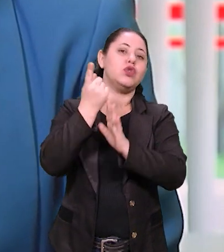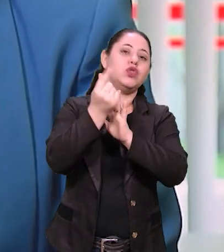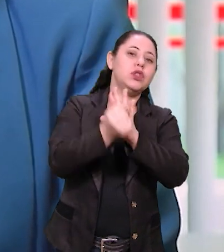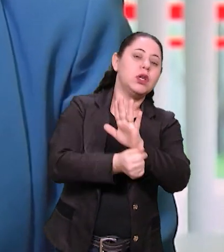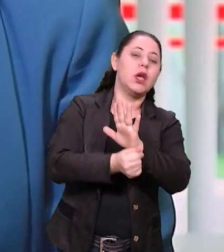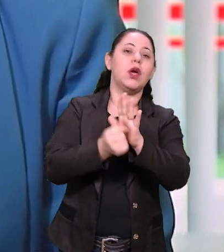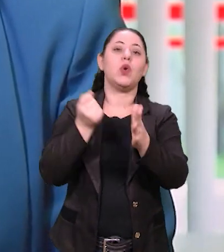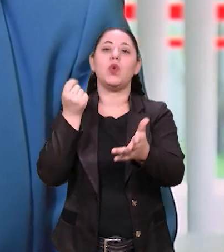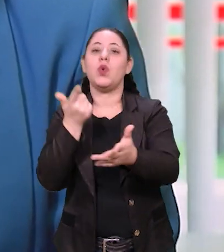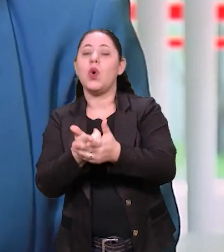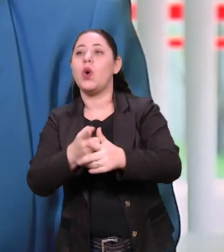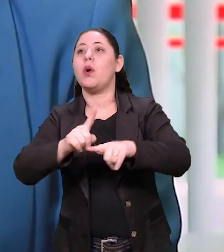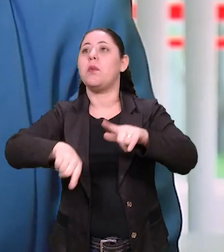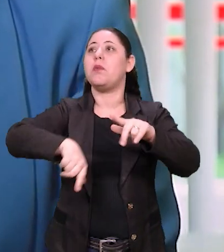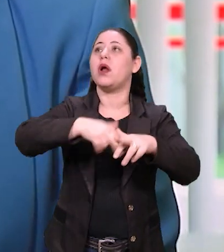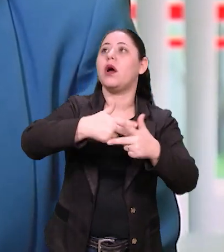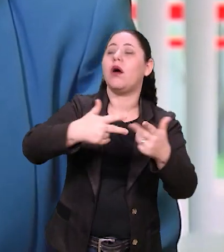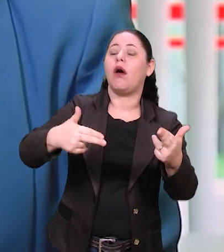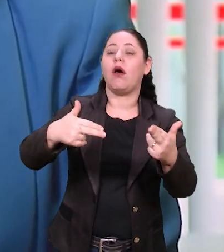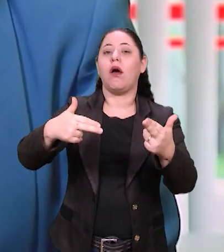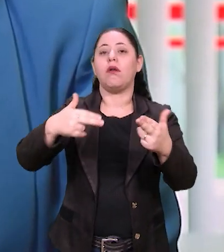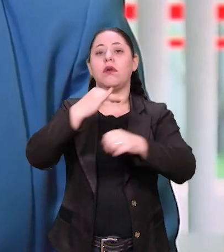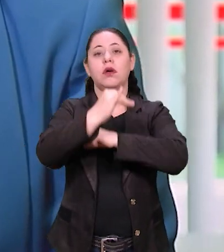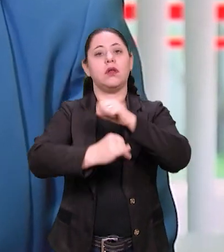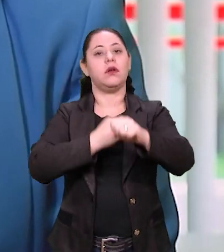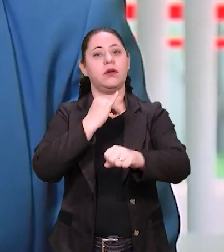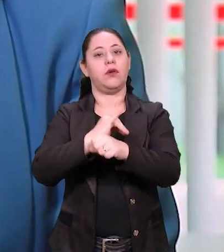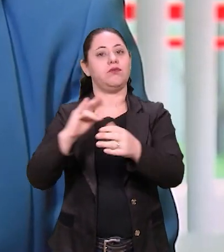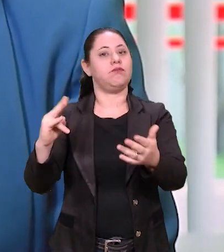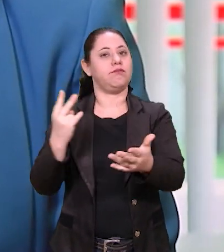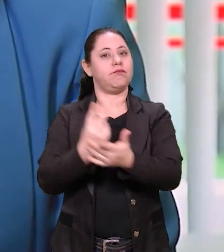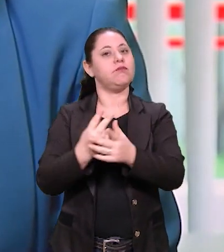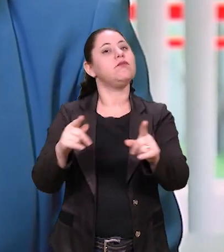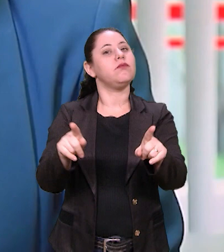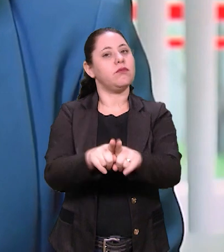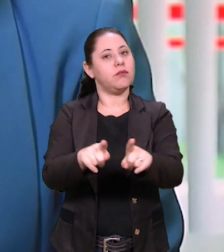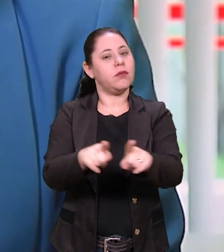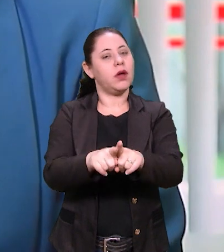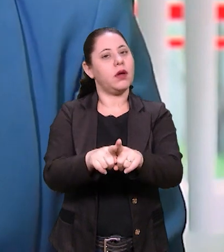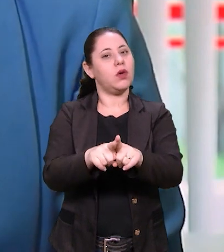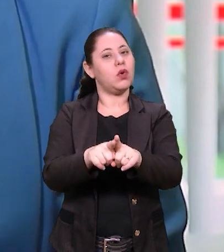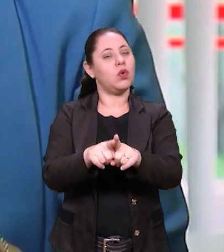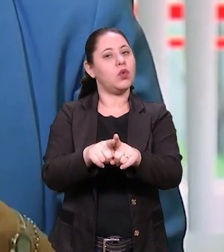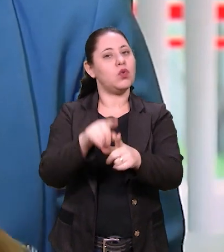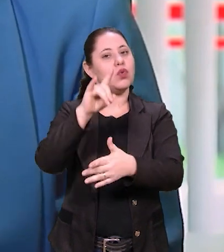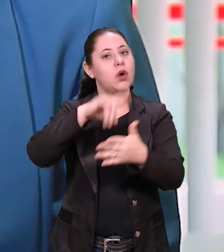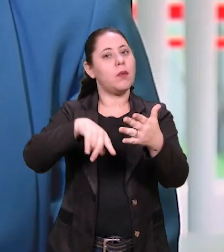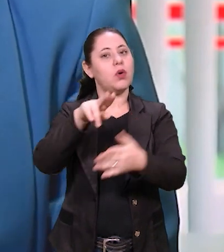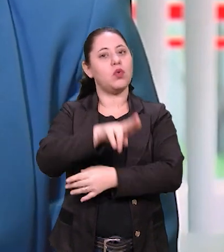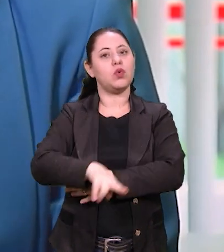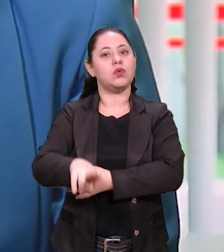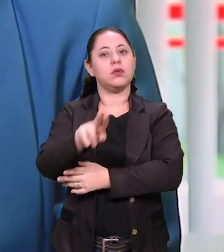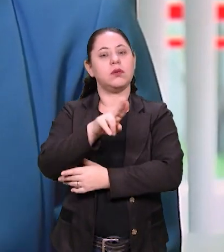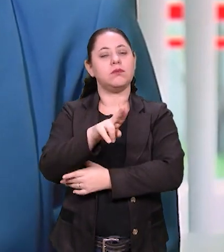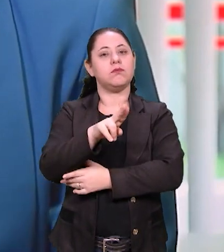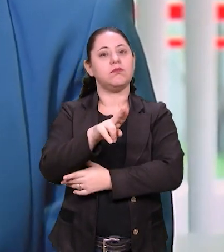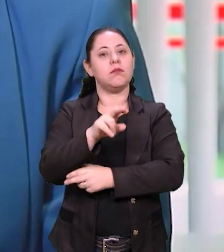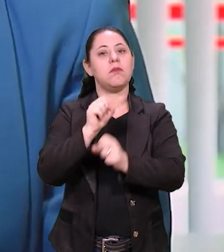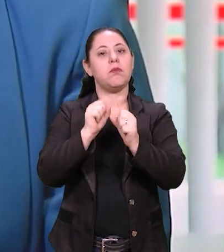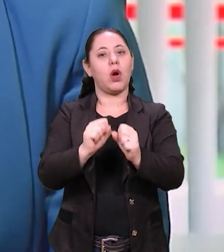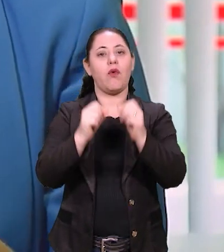internet, compras indevidas. Inclusive, esses documentos poderão ser utilizados para formalizar